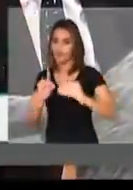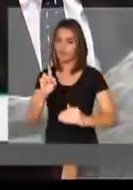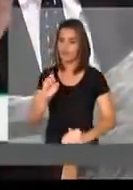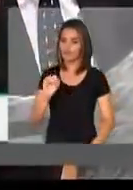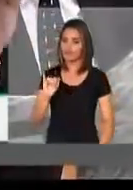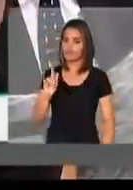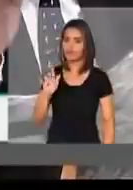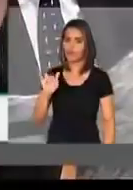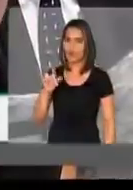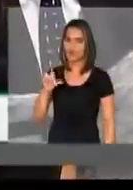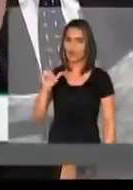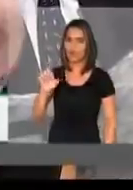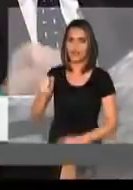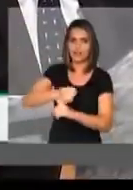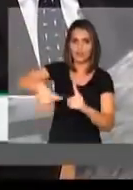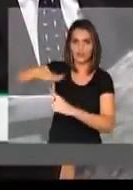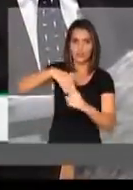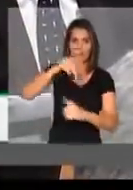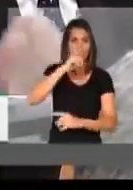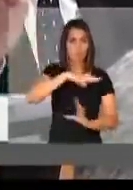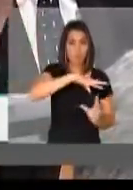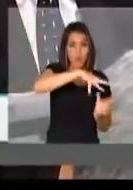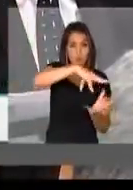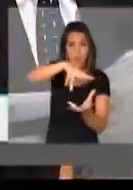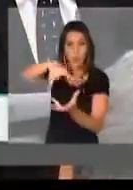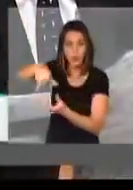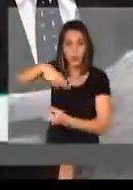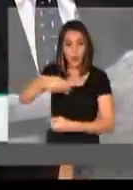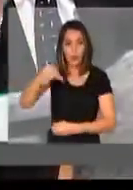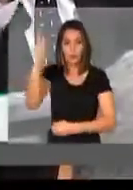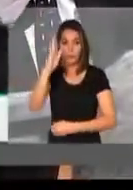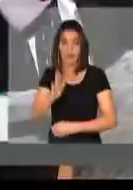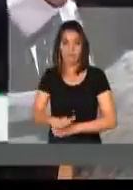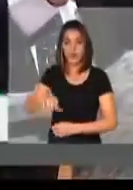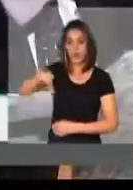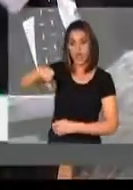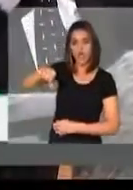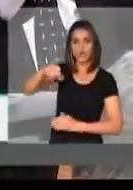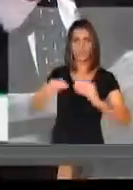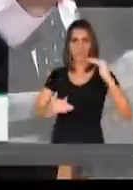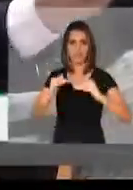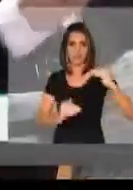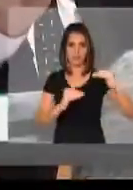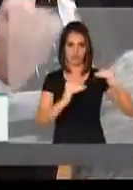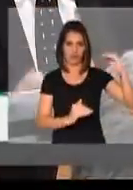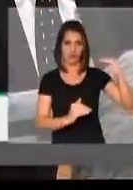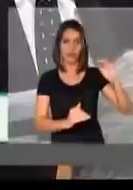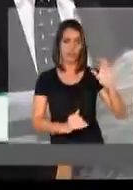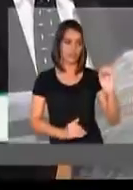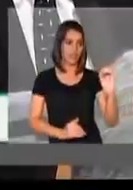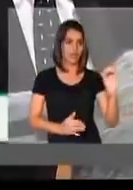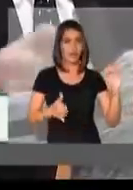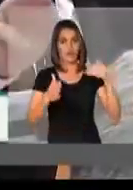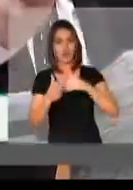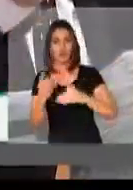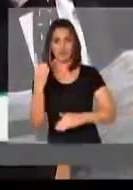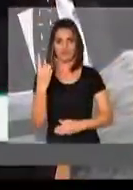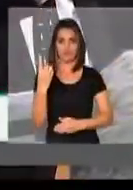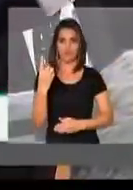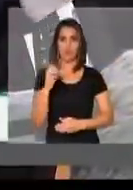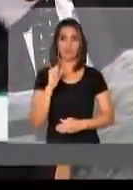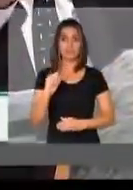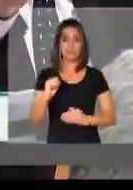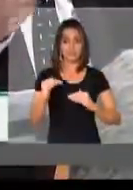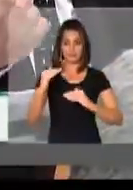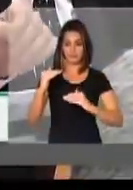O Brasil é o nono país mais desigual do mundo. O índice Gini é de 0 a 1. Quanto